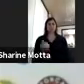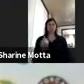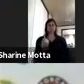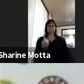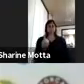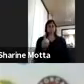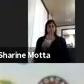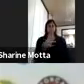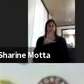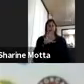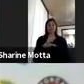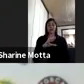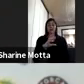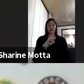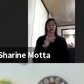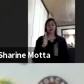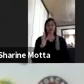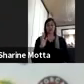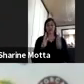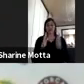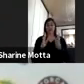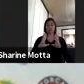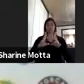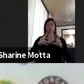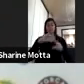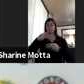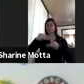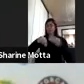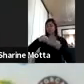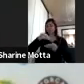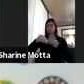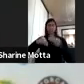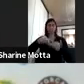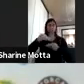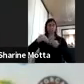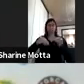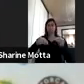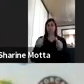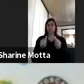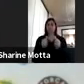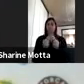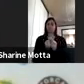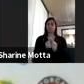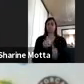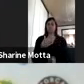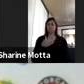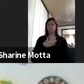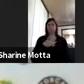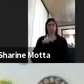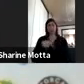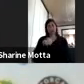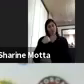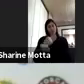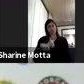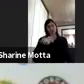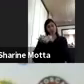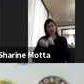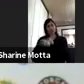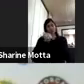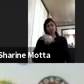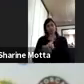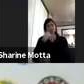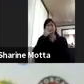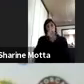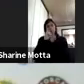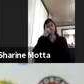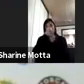momento, doutora, está tudo muito misturado, como você falou. Isso, para mim, também beira a escravidão, você trabalhar de domingo a domingo, não